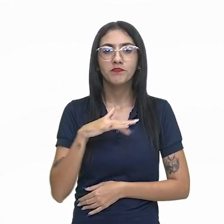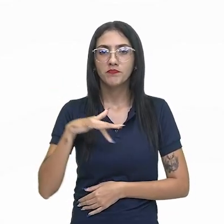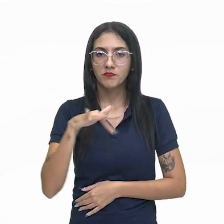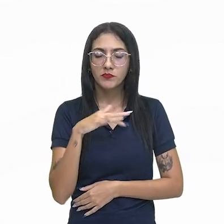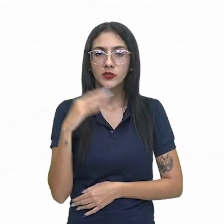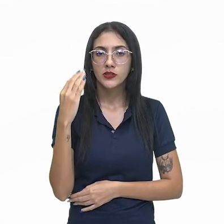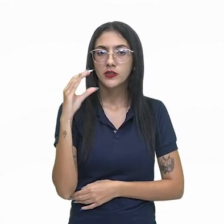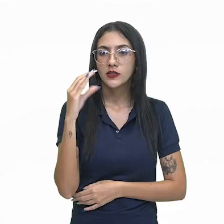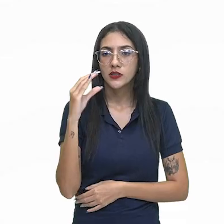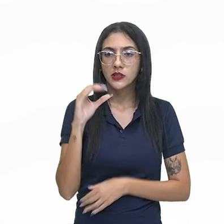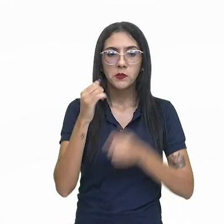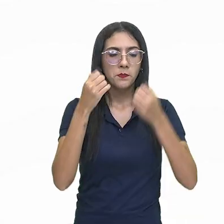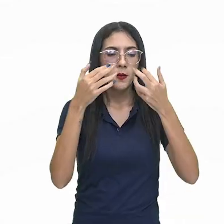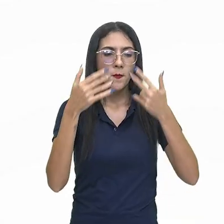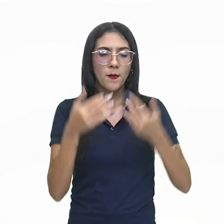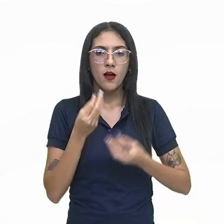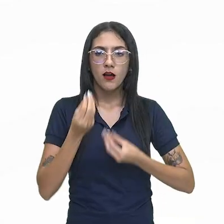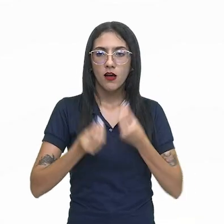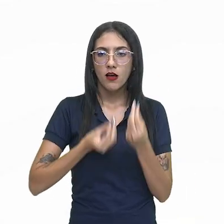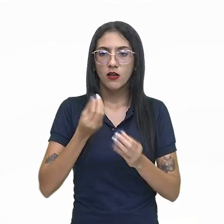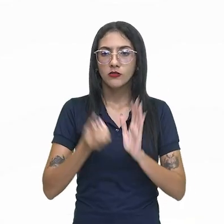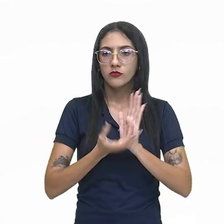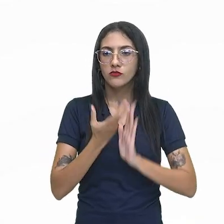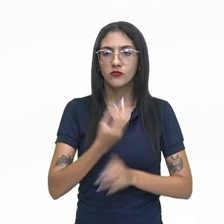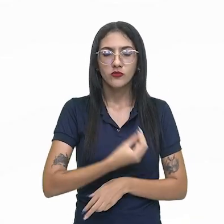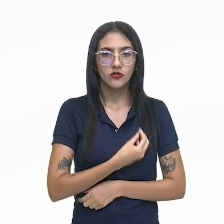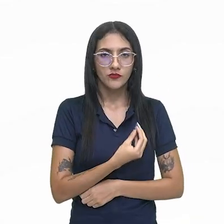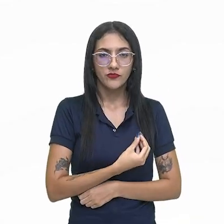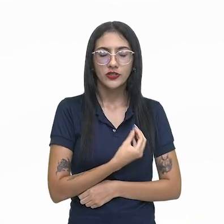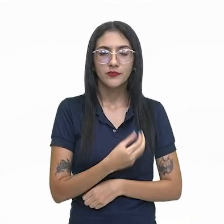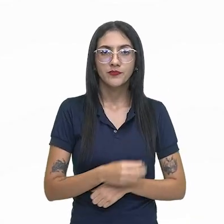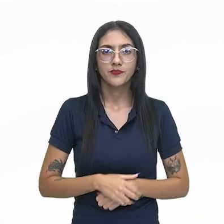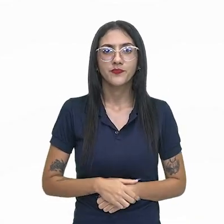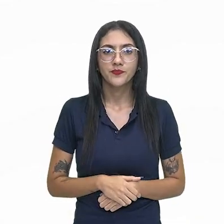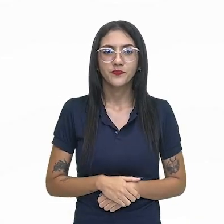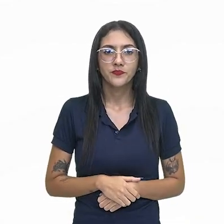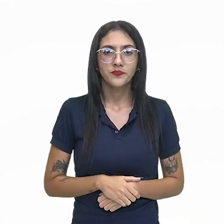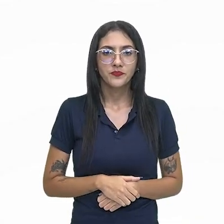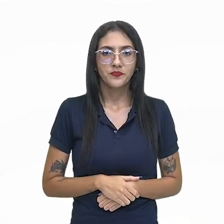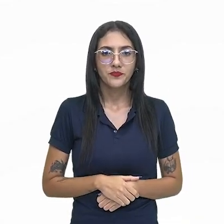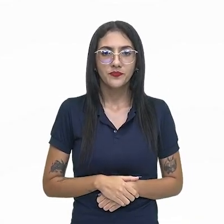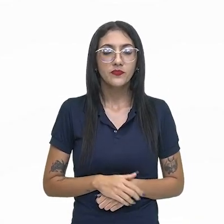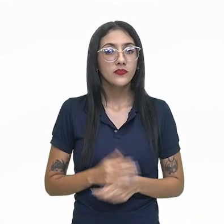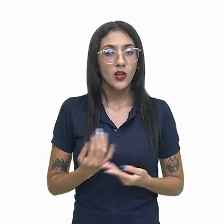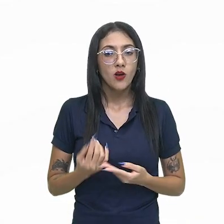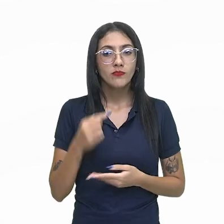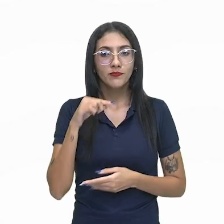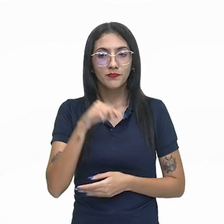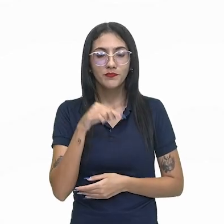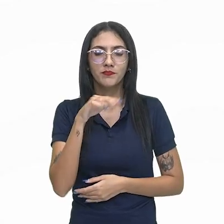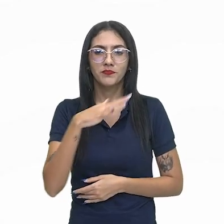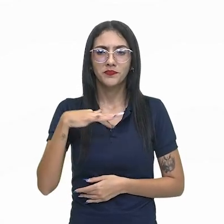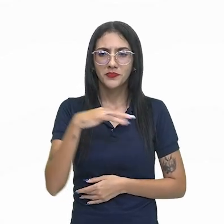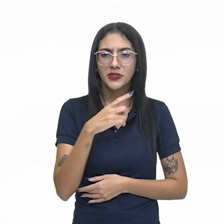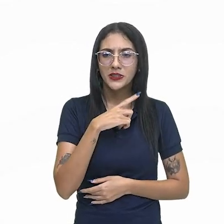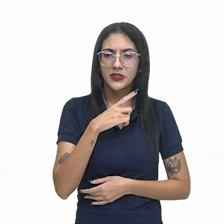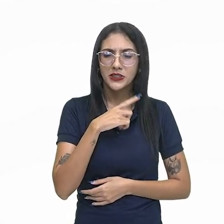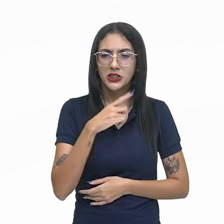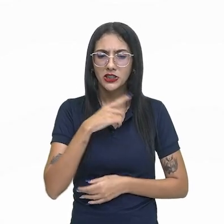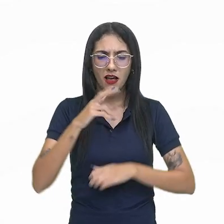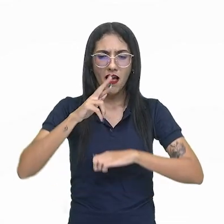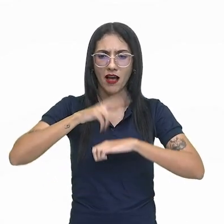aceita sobre a explicação da origem da vida. E naquele ambiente inóspito, onde tinha ação de raios e